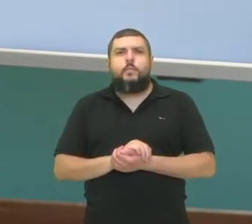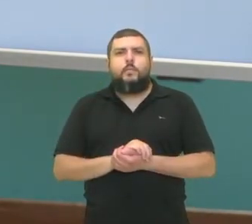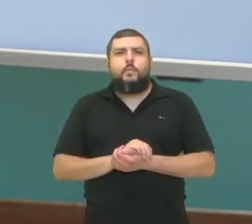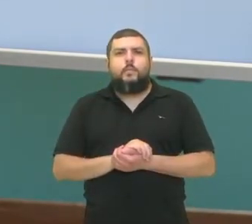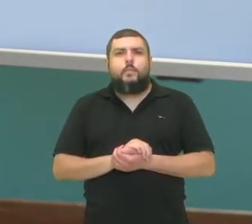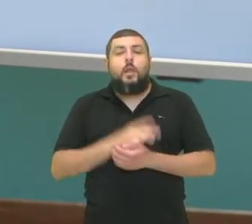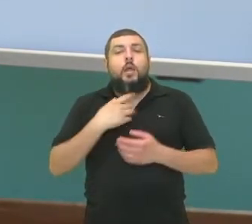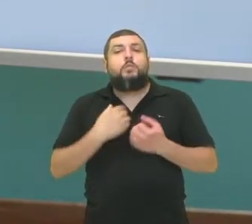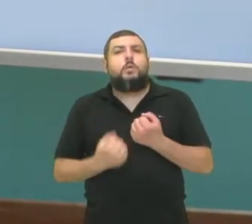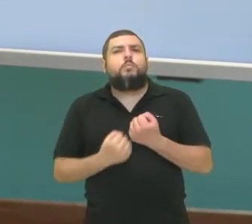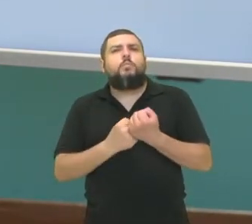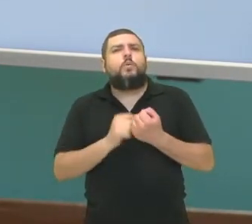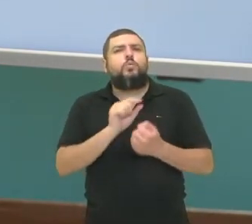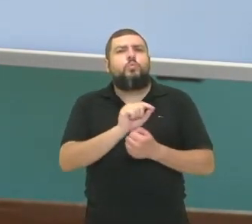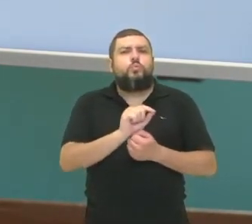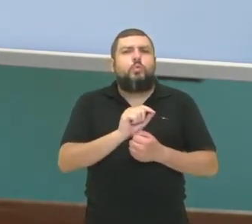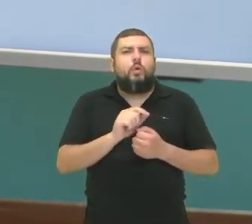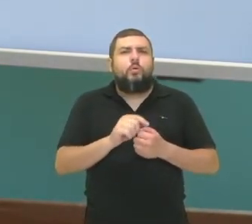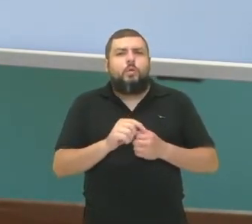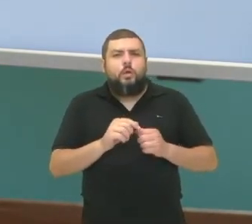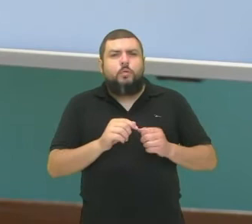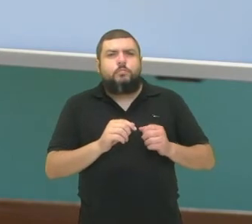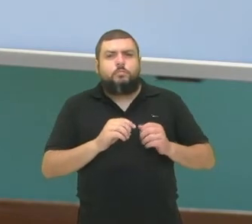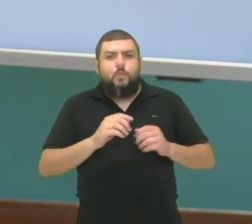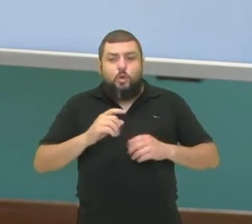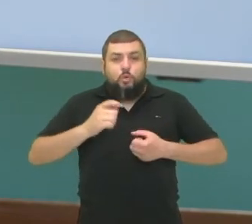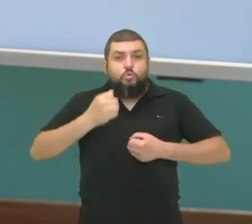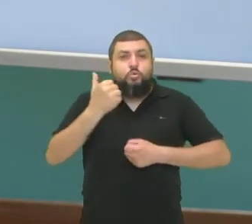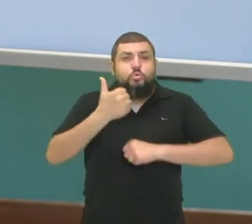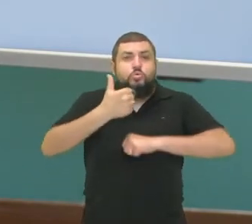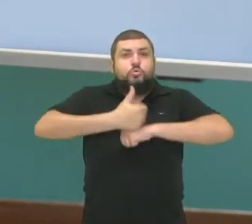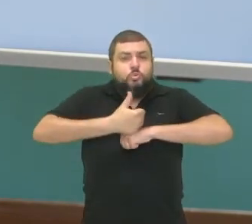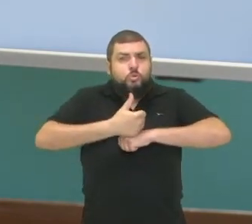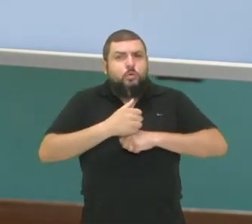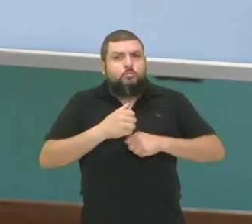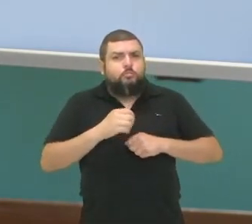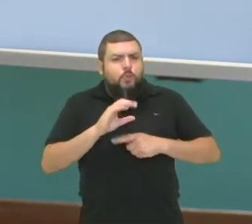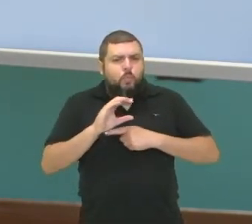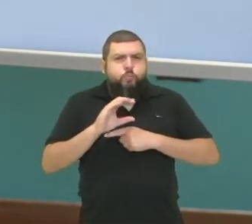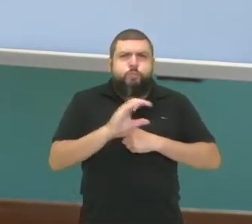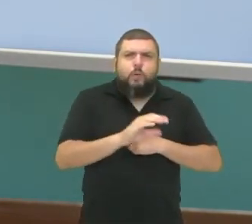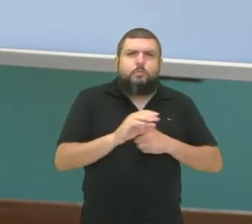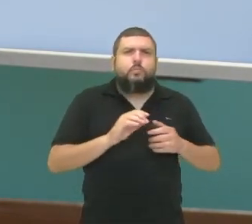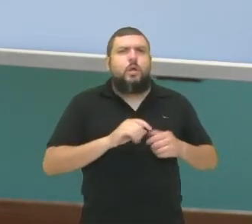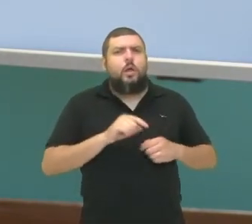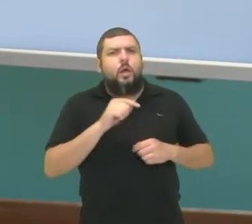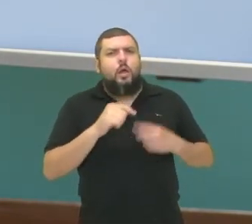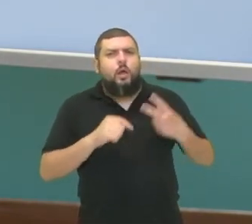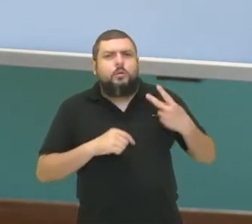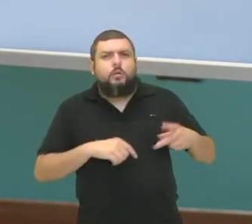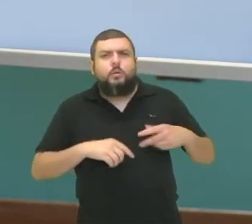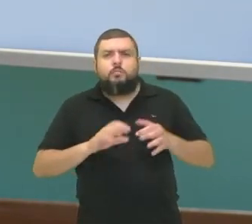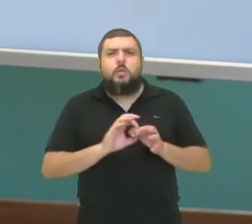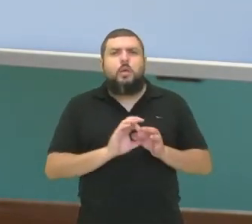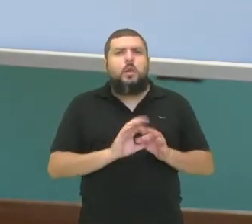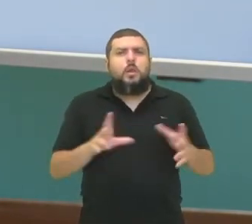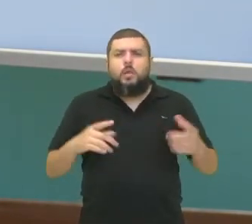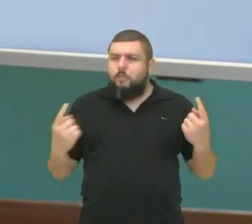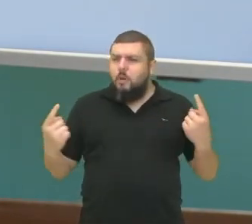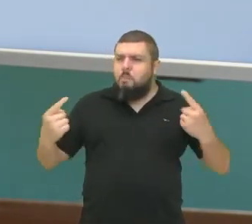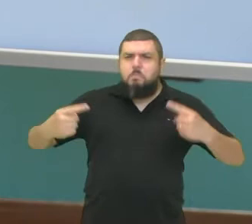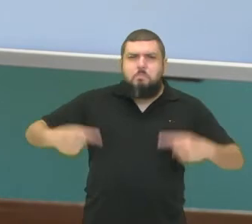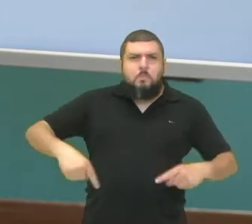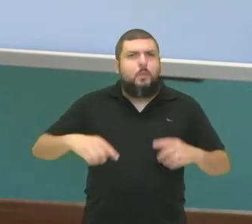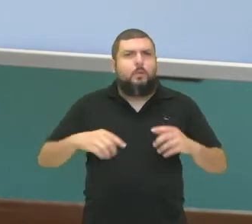que o dono do capital deveria investir naquilo e deveria ter uma livre concorrência entre os seus concorrentes